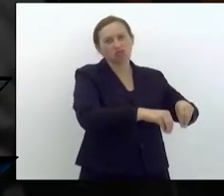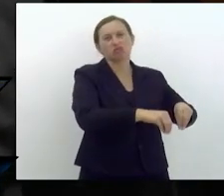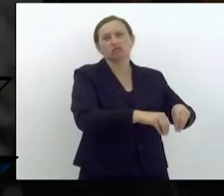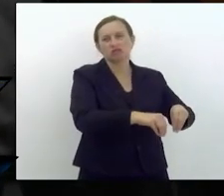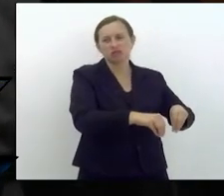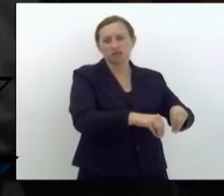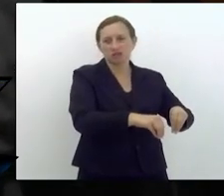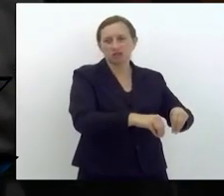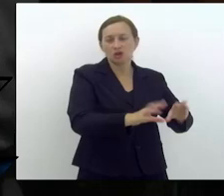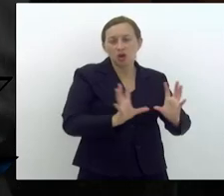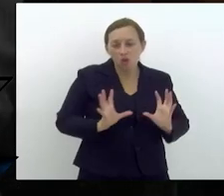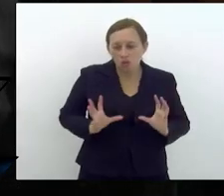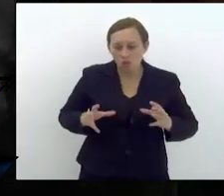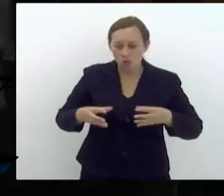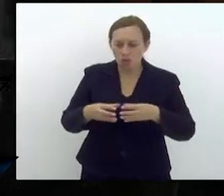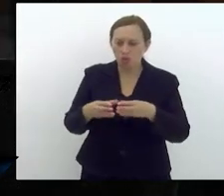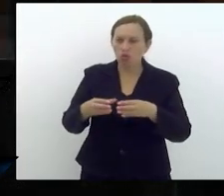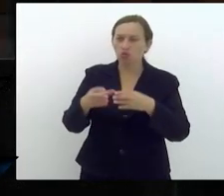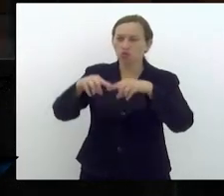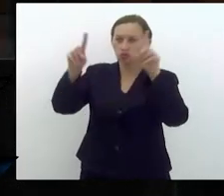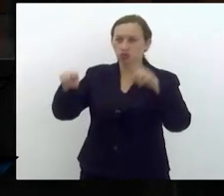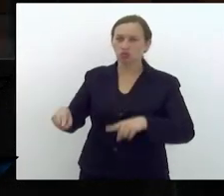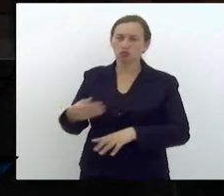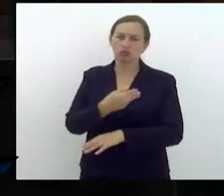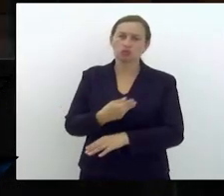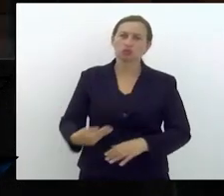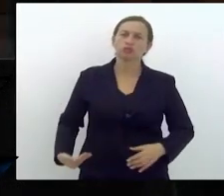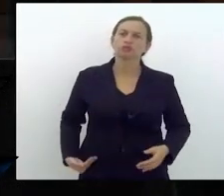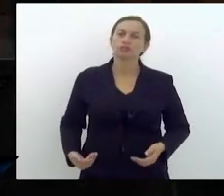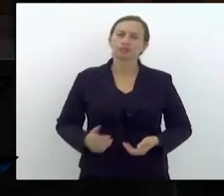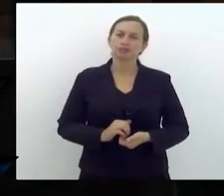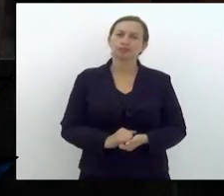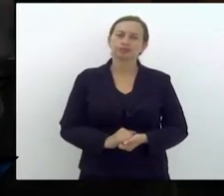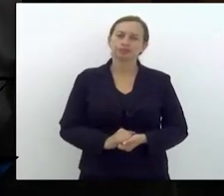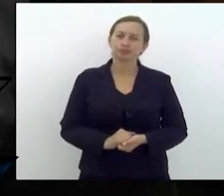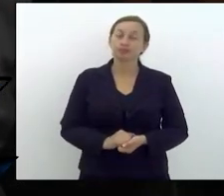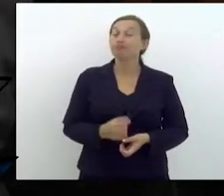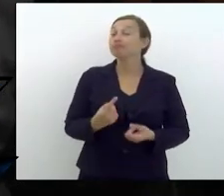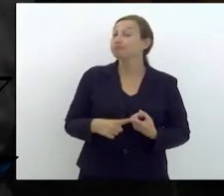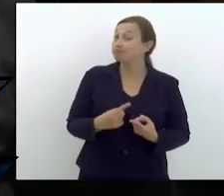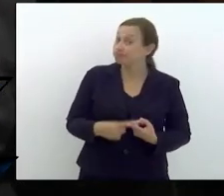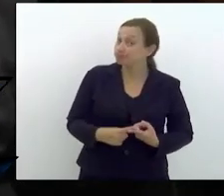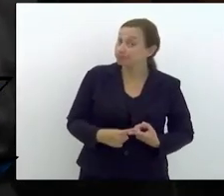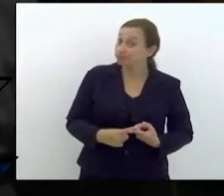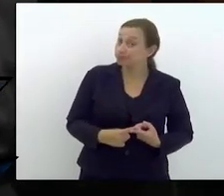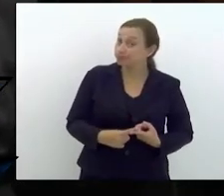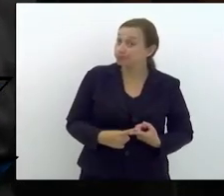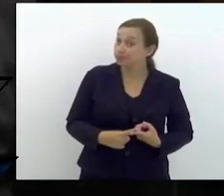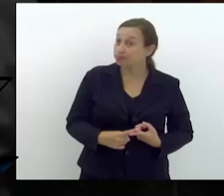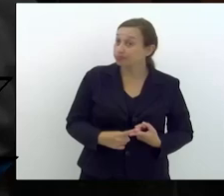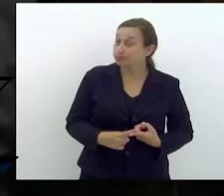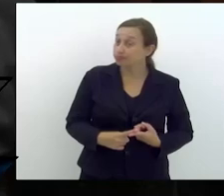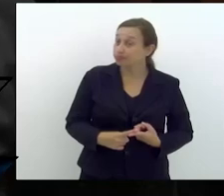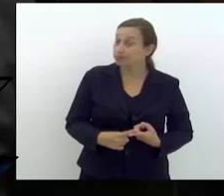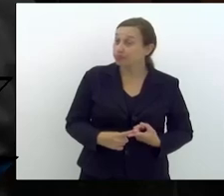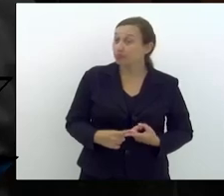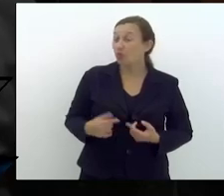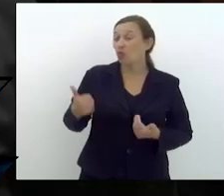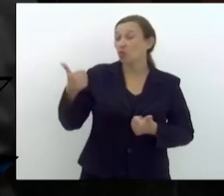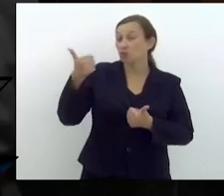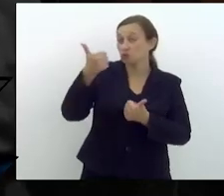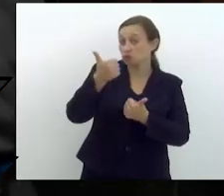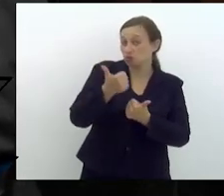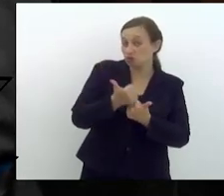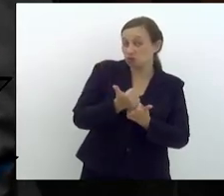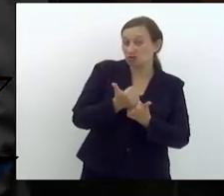ao conjunto do funcionalismo público Porque como substutivo